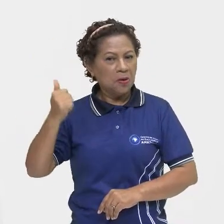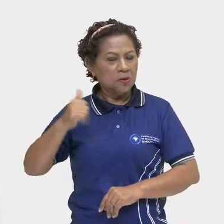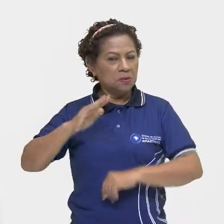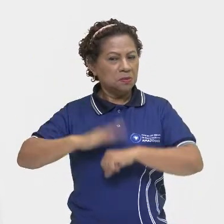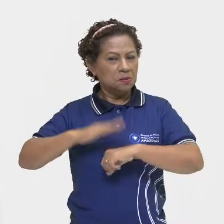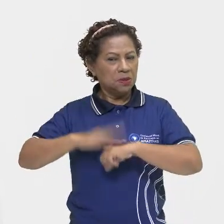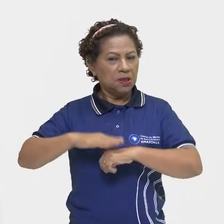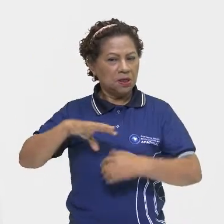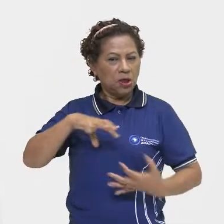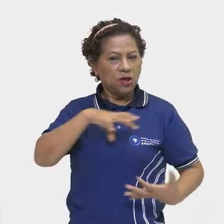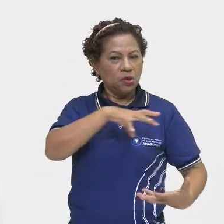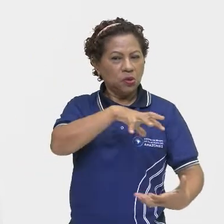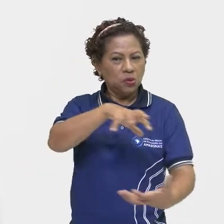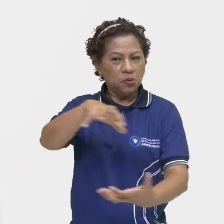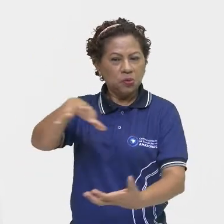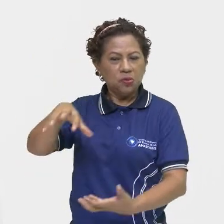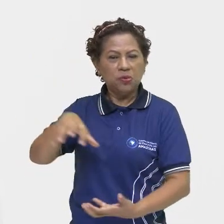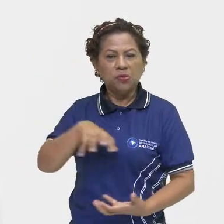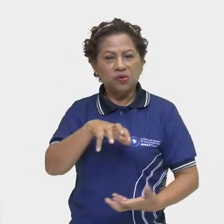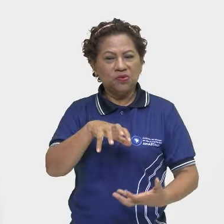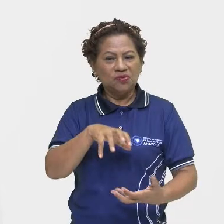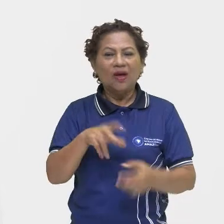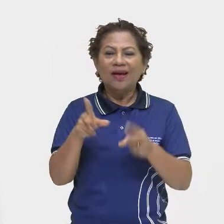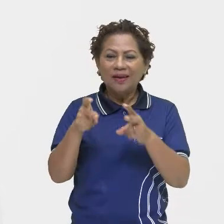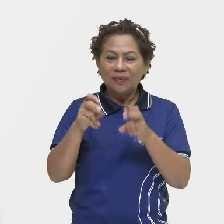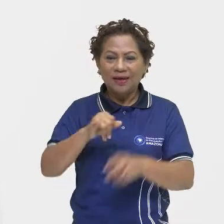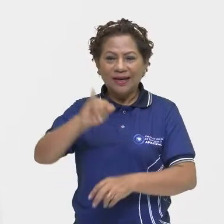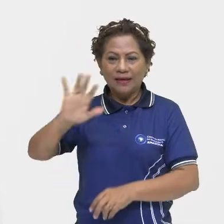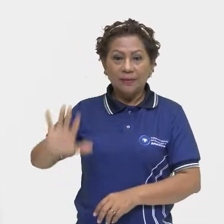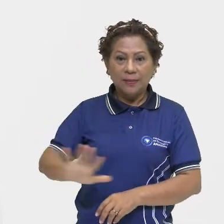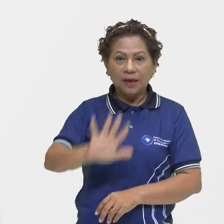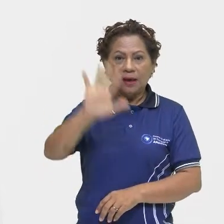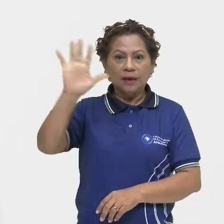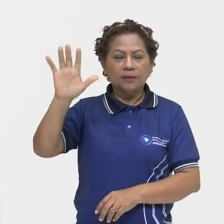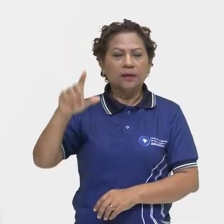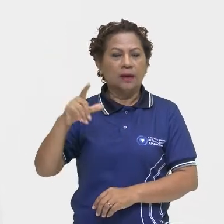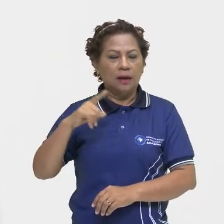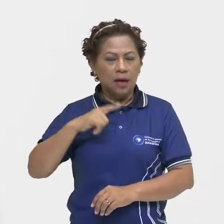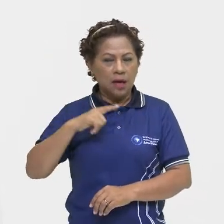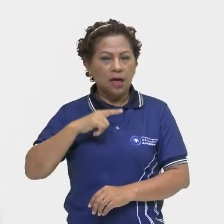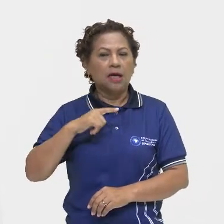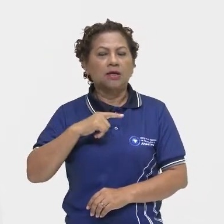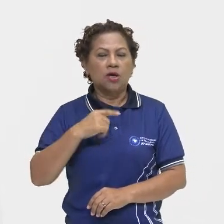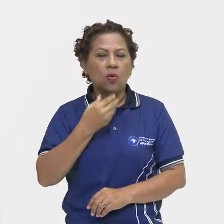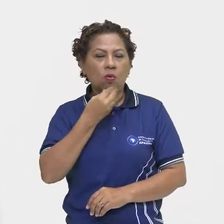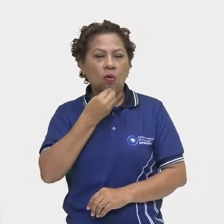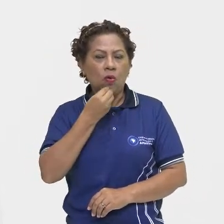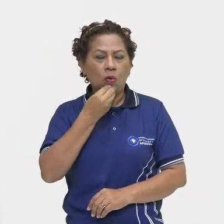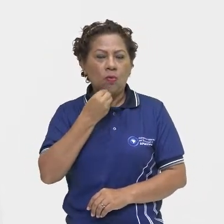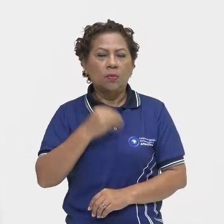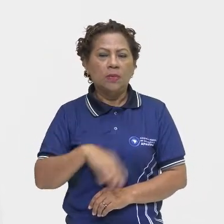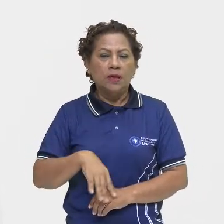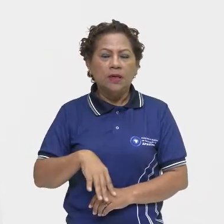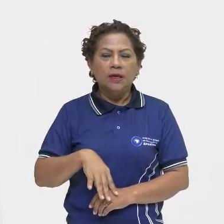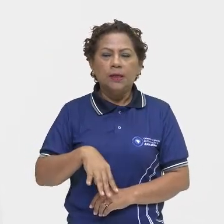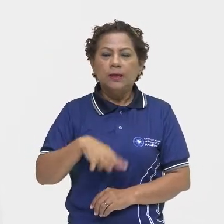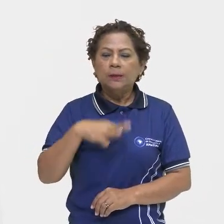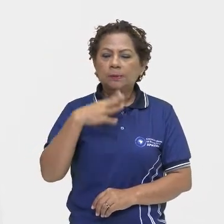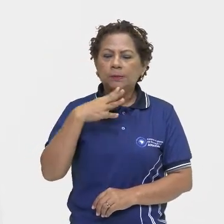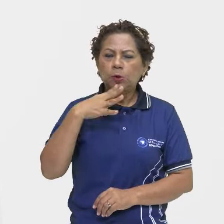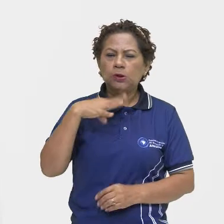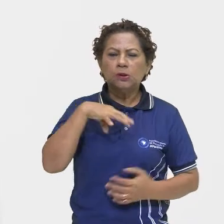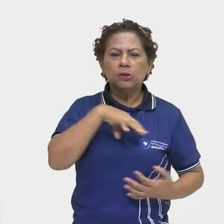né, de um grafite brasileiro e ele é reconhecido como um dos melhores do mundo. Nós temos artistas